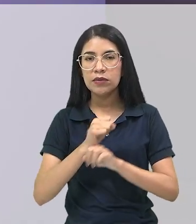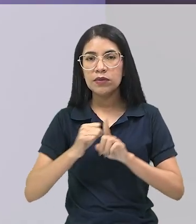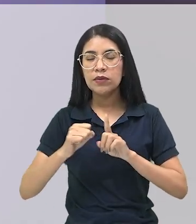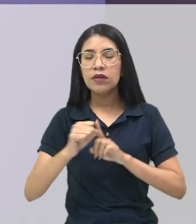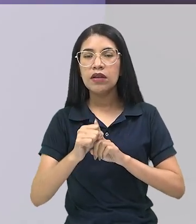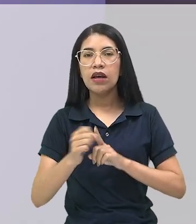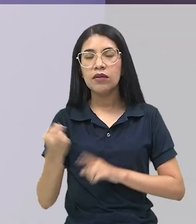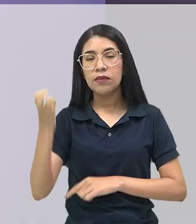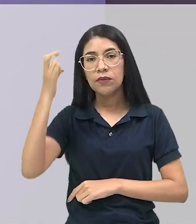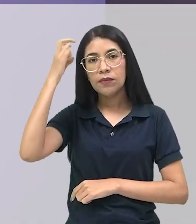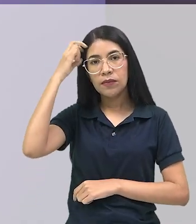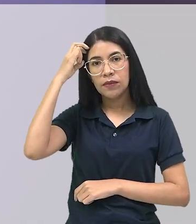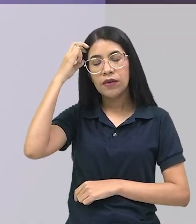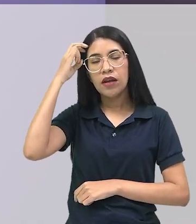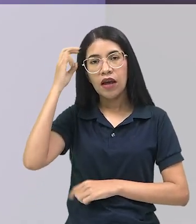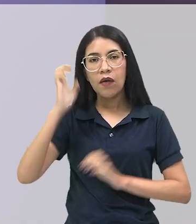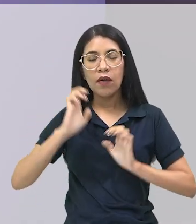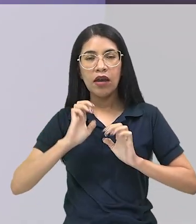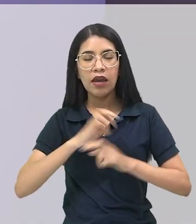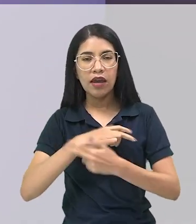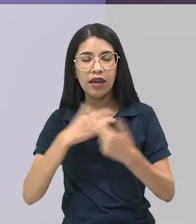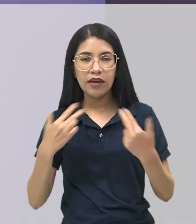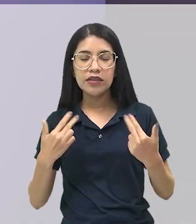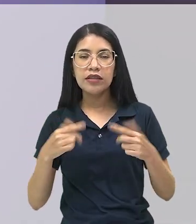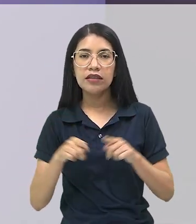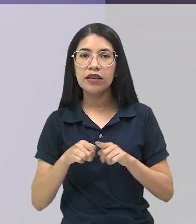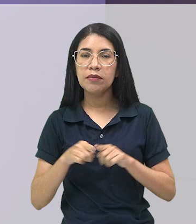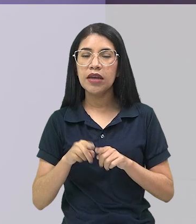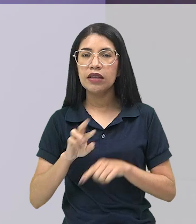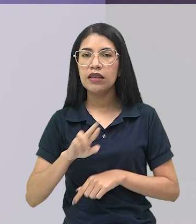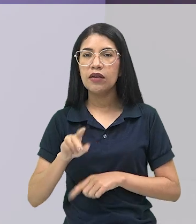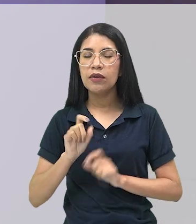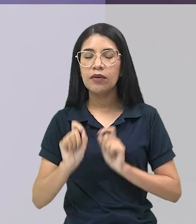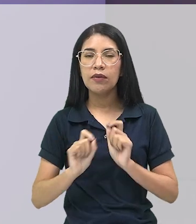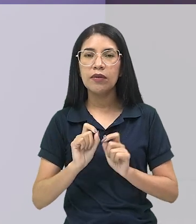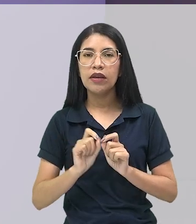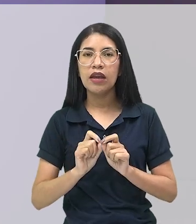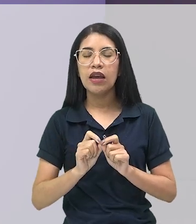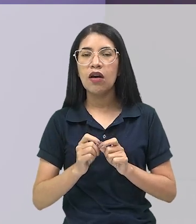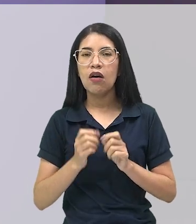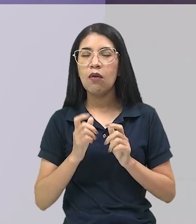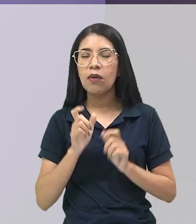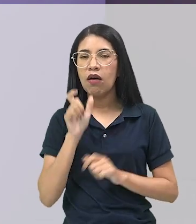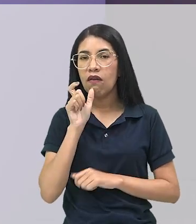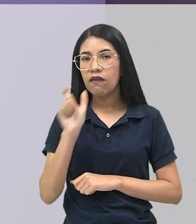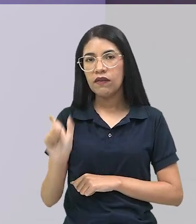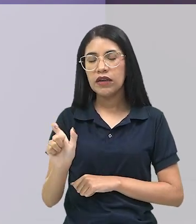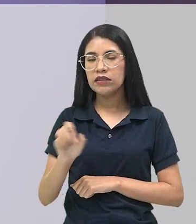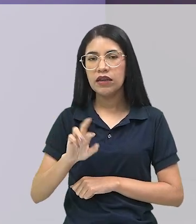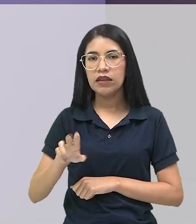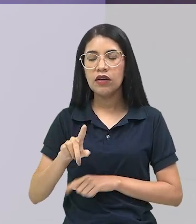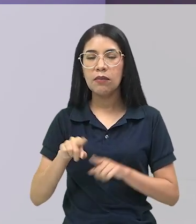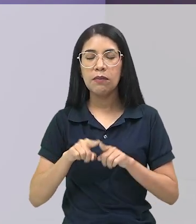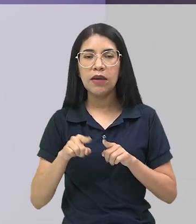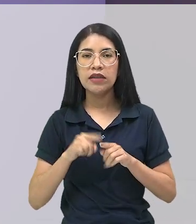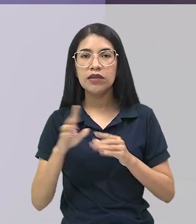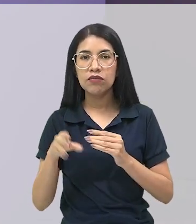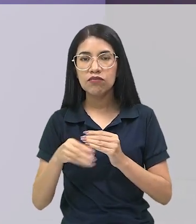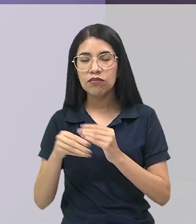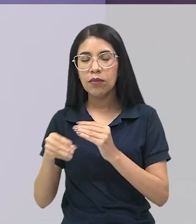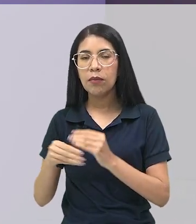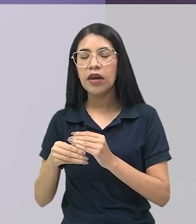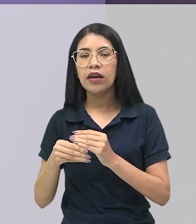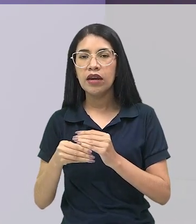sociais, culturais, étnicas, não são de forma alguma uma ofensa, mas são um